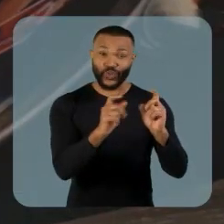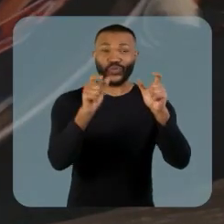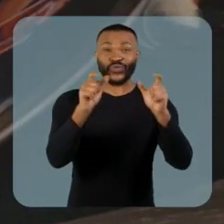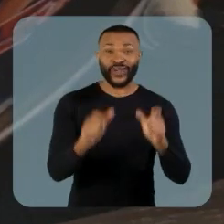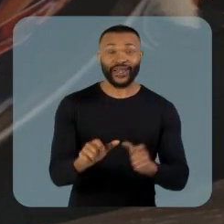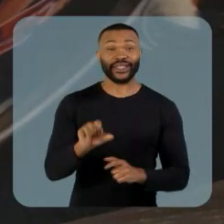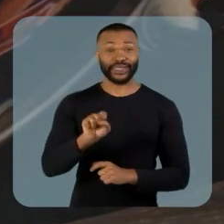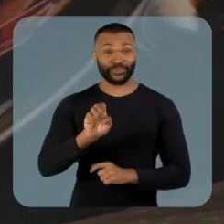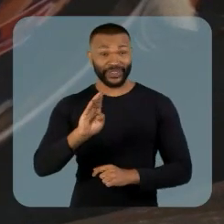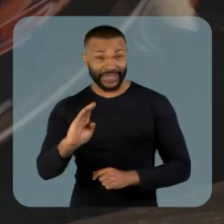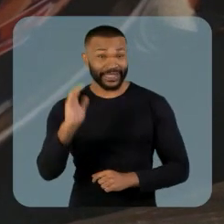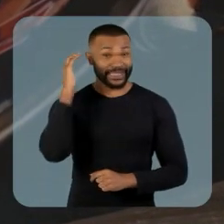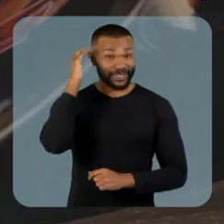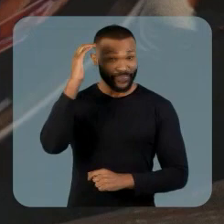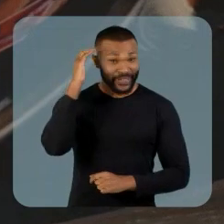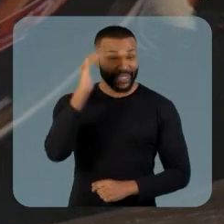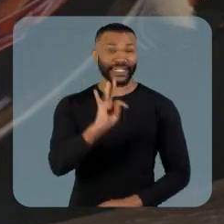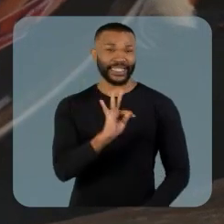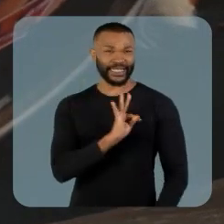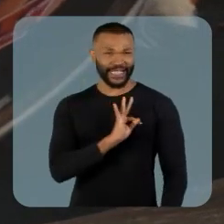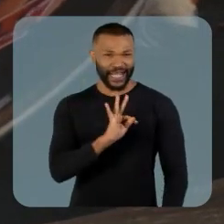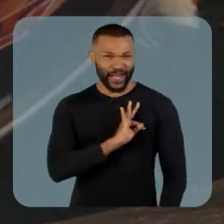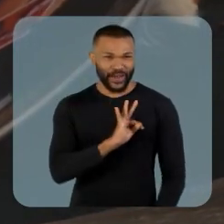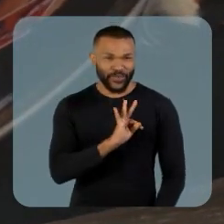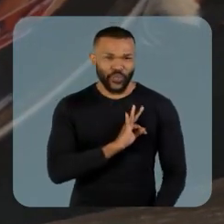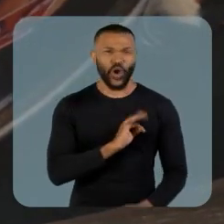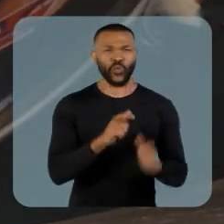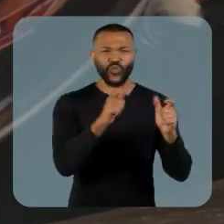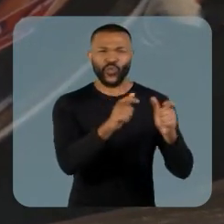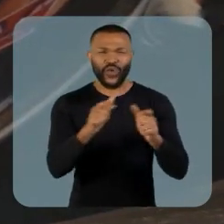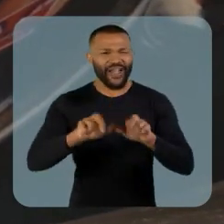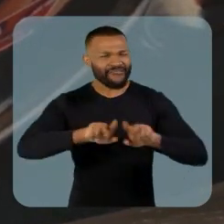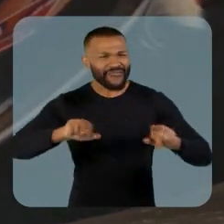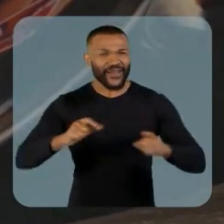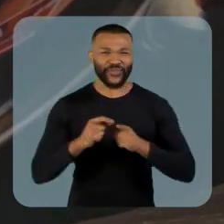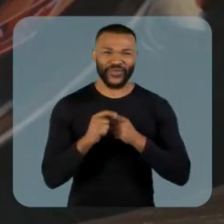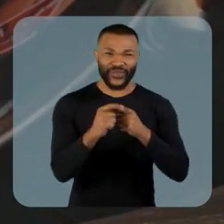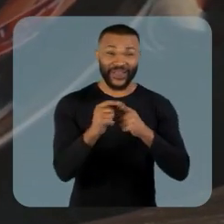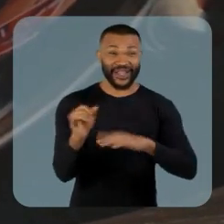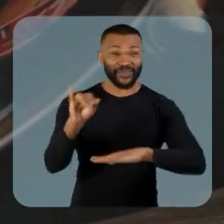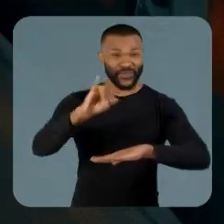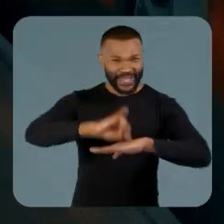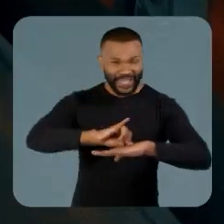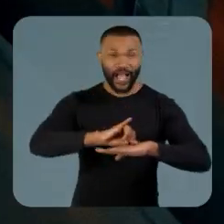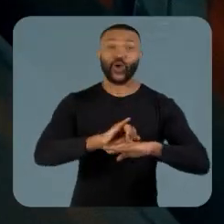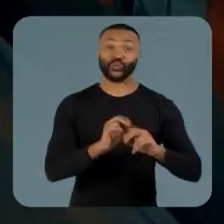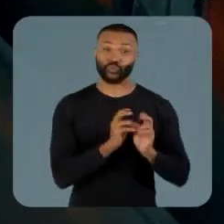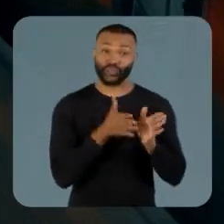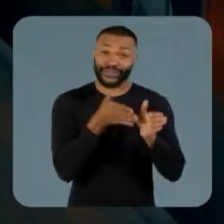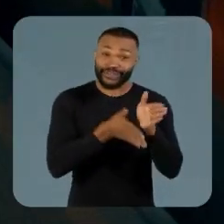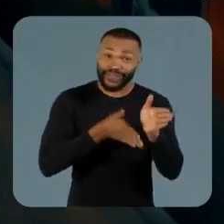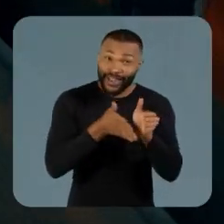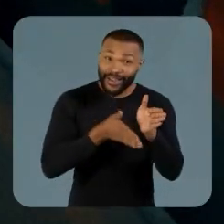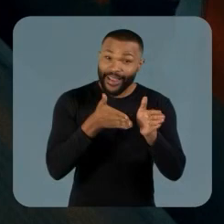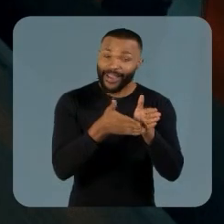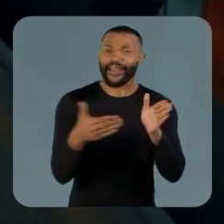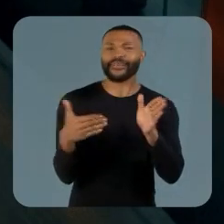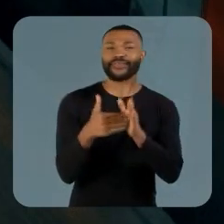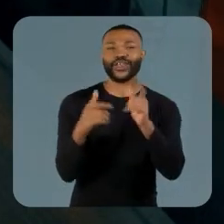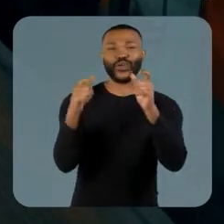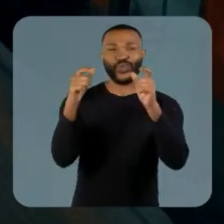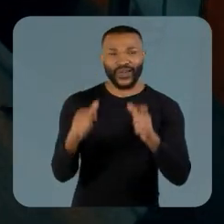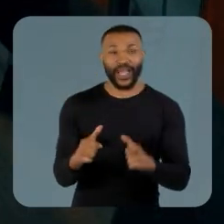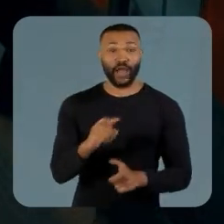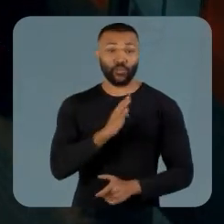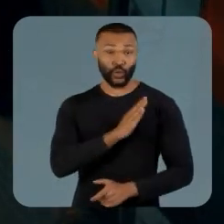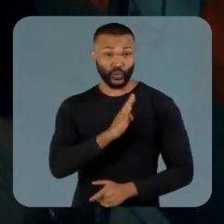André, São Bernardo, Taboão da Serra, Guarulhos e para mais bairros da periferia da capital. E o trem da CPTM até os